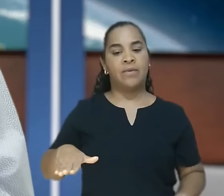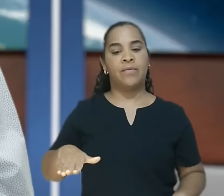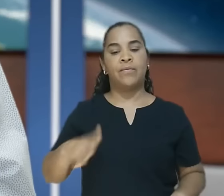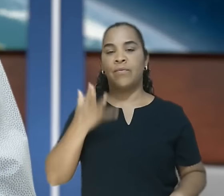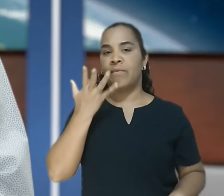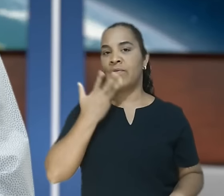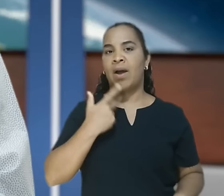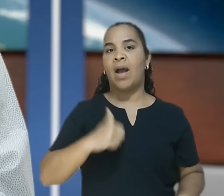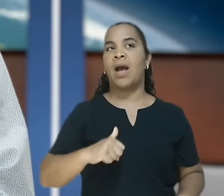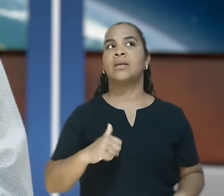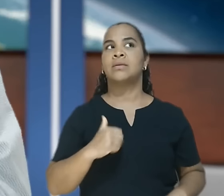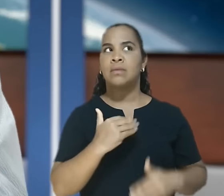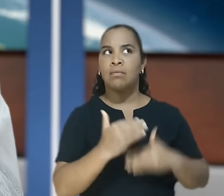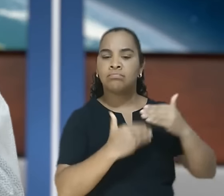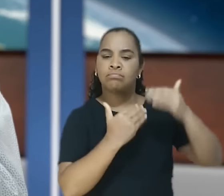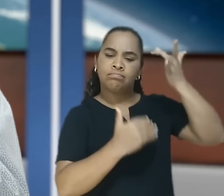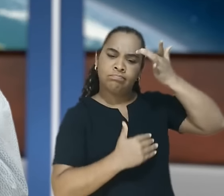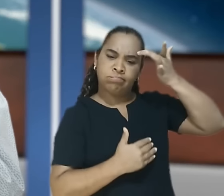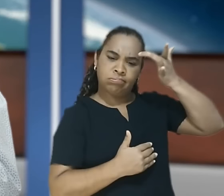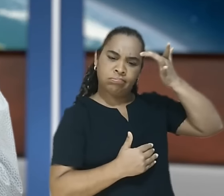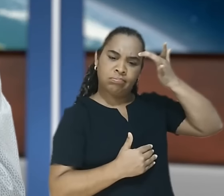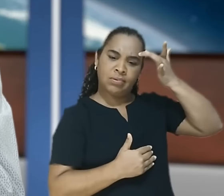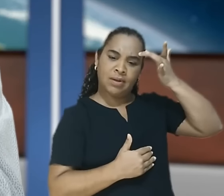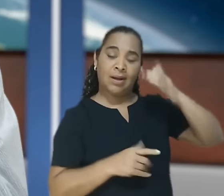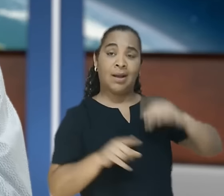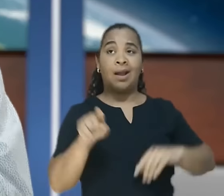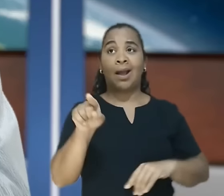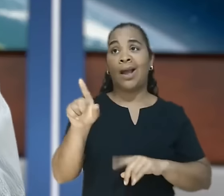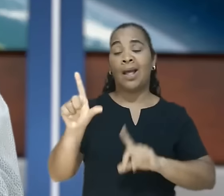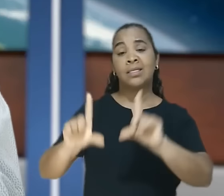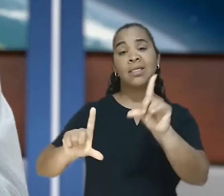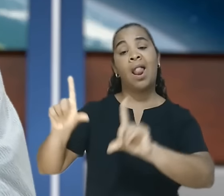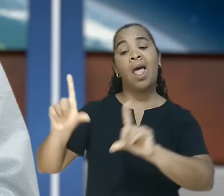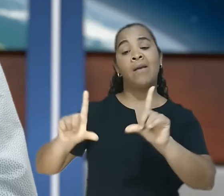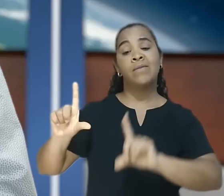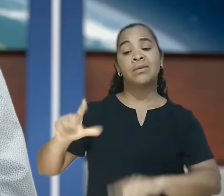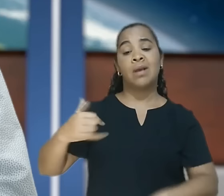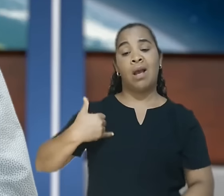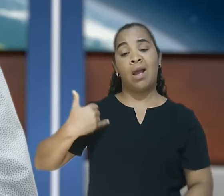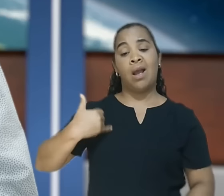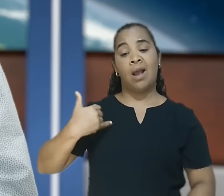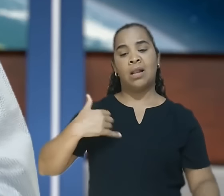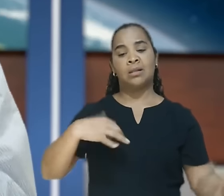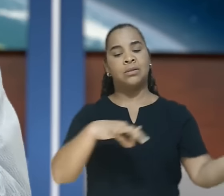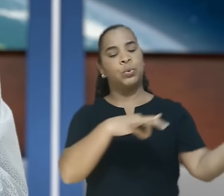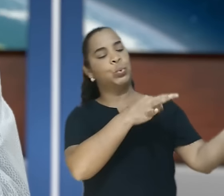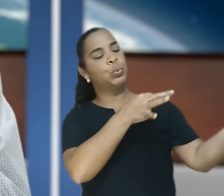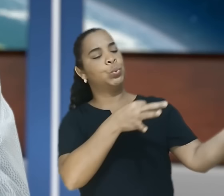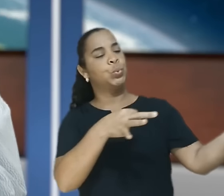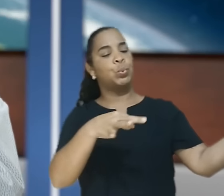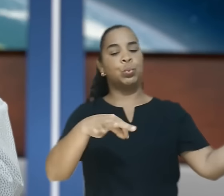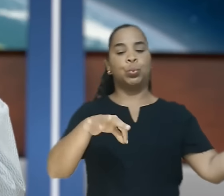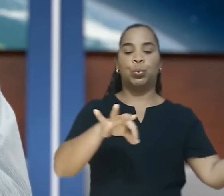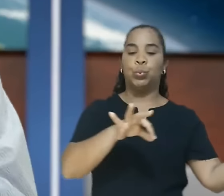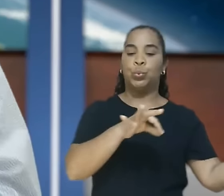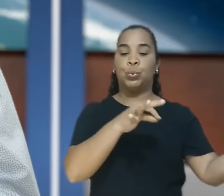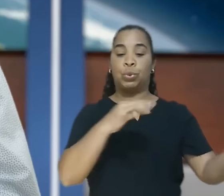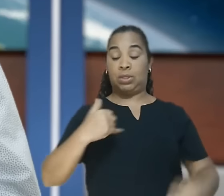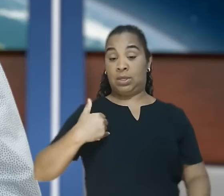Crianças Vemos Vemos na televisão Uma criança De dois anos Tocando violino De quatro anos Tocando